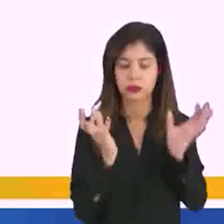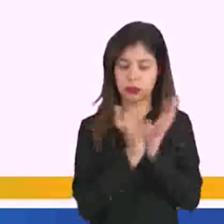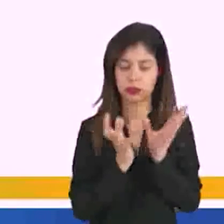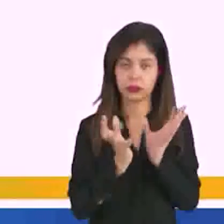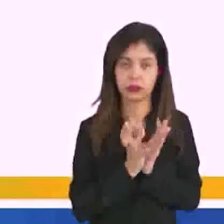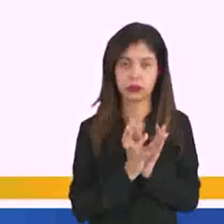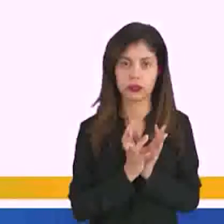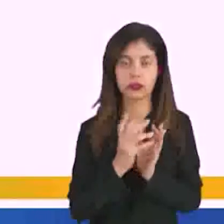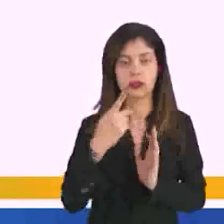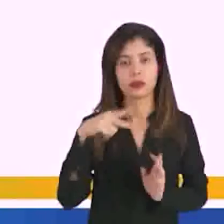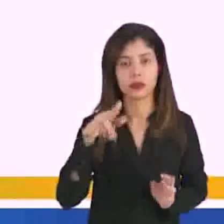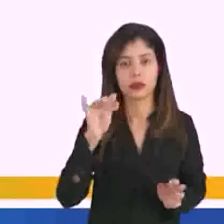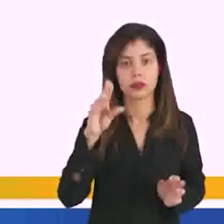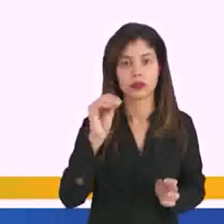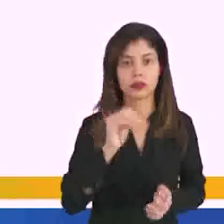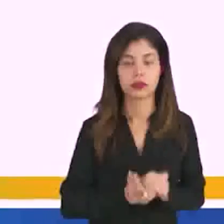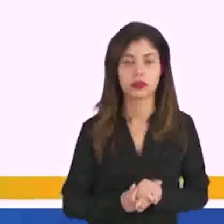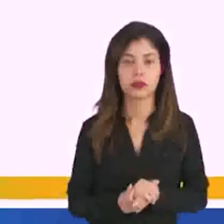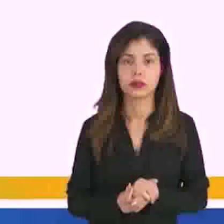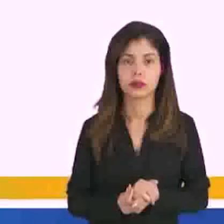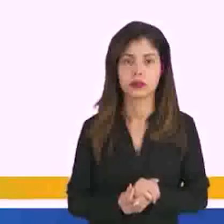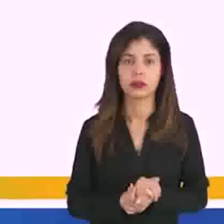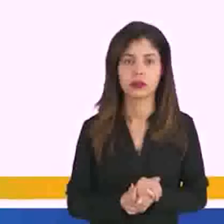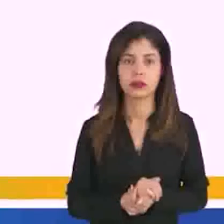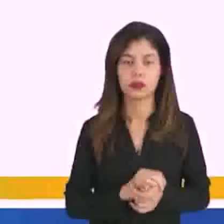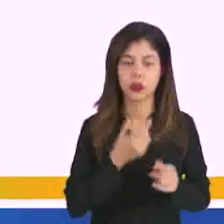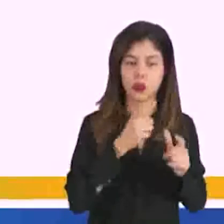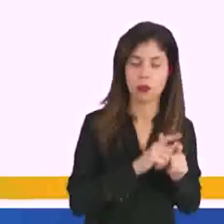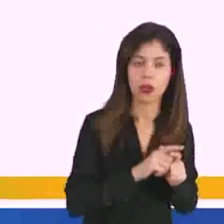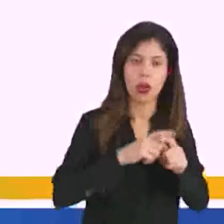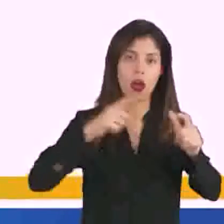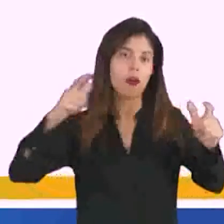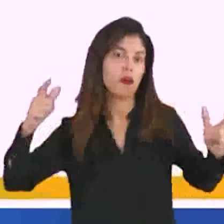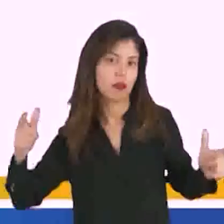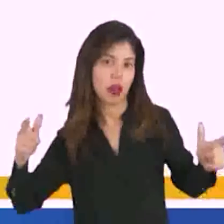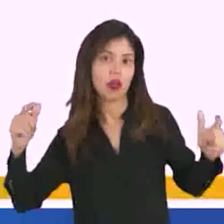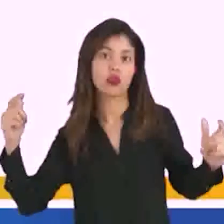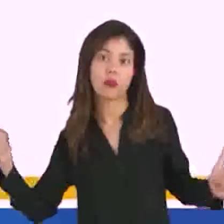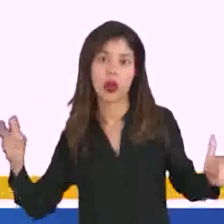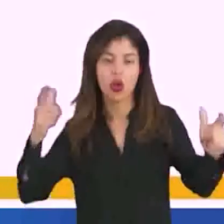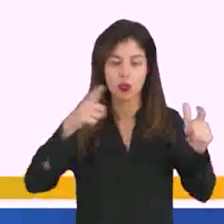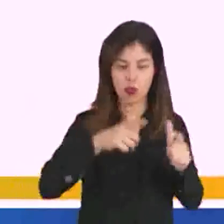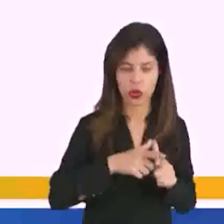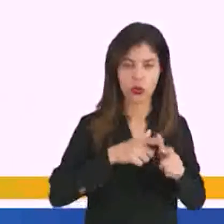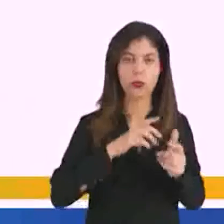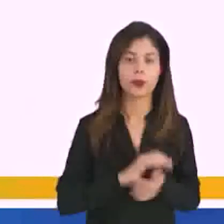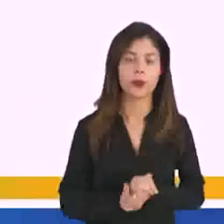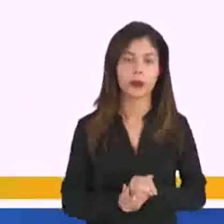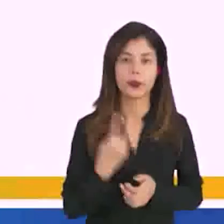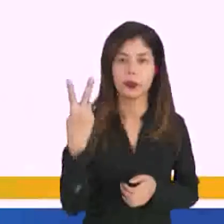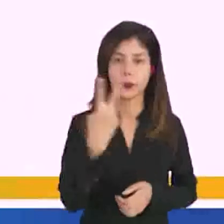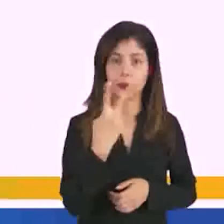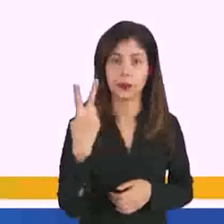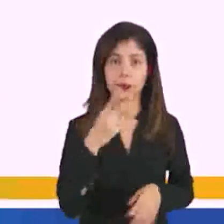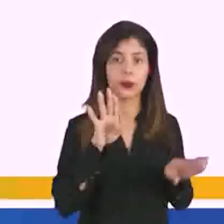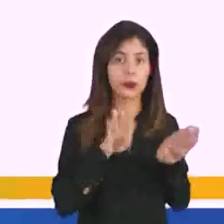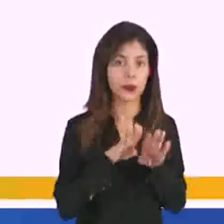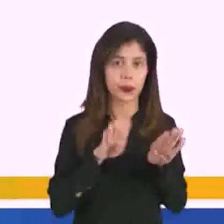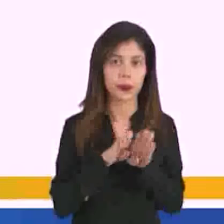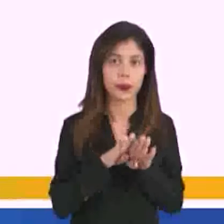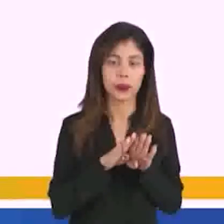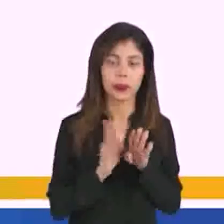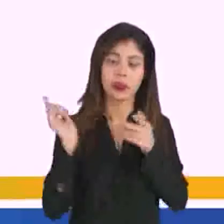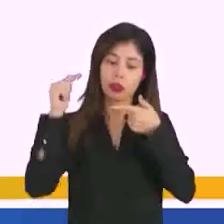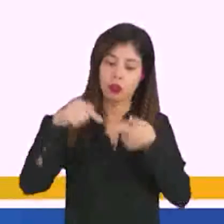conjunto aí de pontos, né, em ordem crescente ou decrescente. Em seguida, devemos pegar os 2 termos centrais